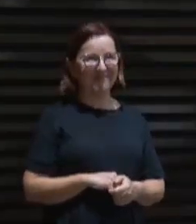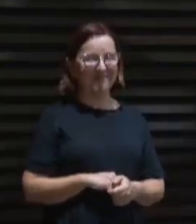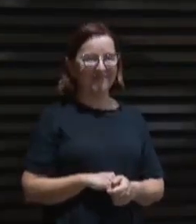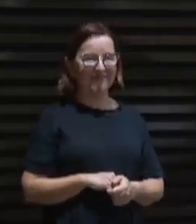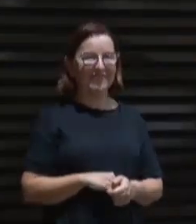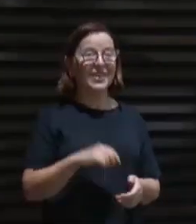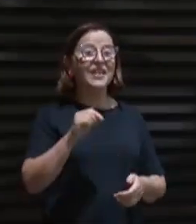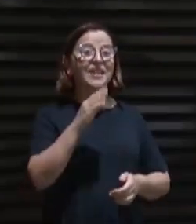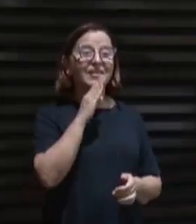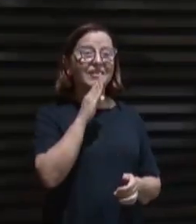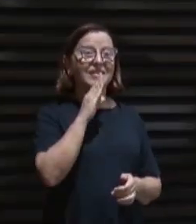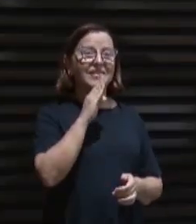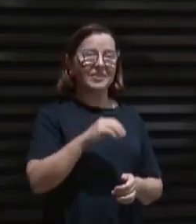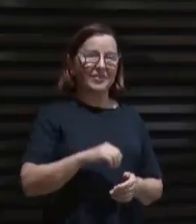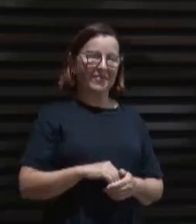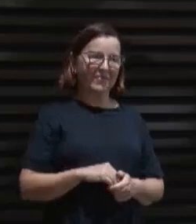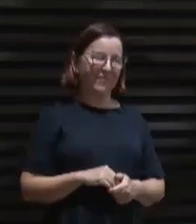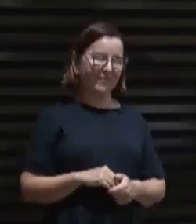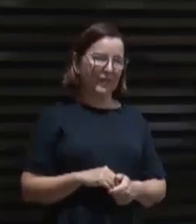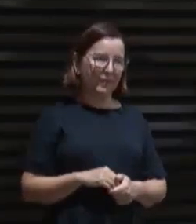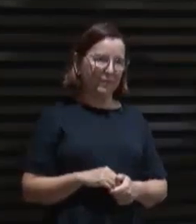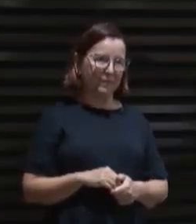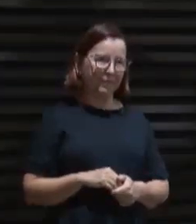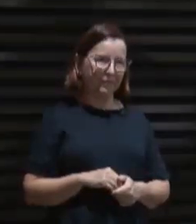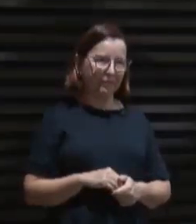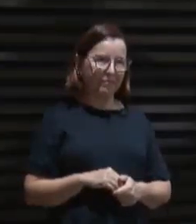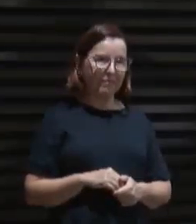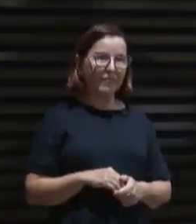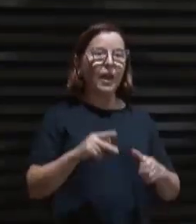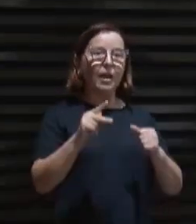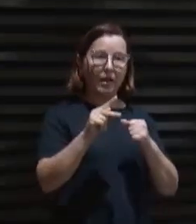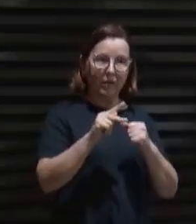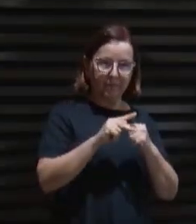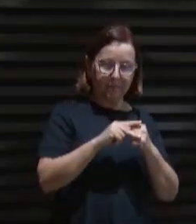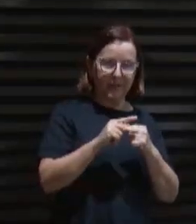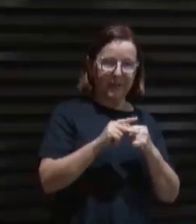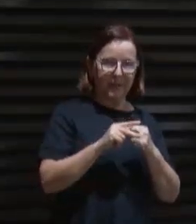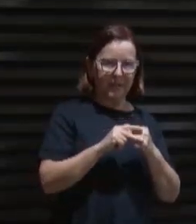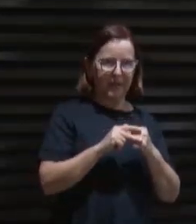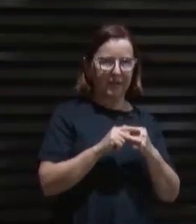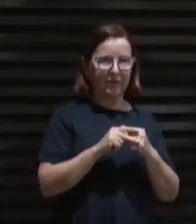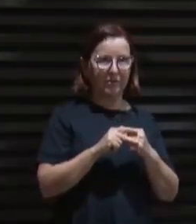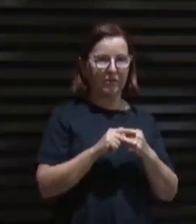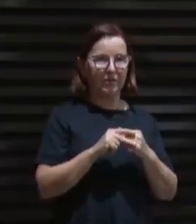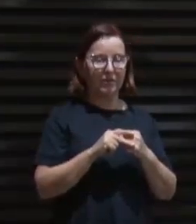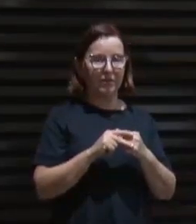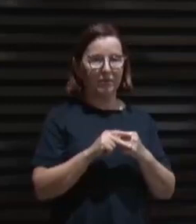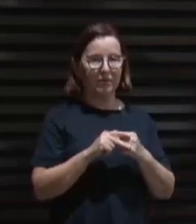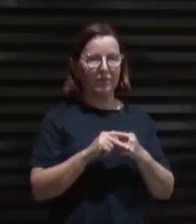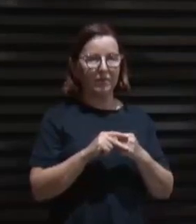Quem o conhecerá? Aqui nós estamos vendo Pedro dando um testemunho da